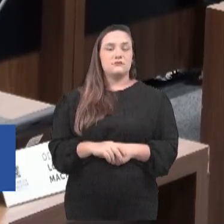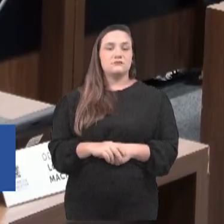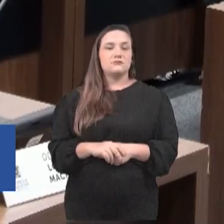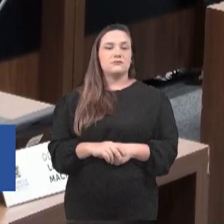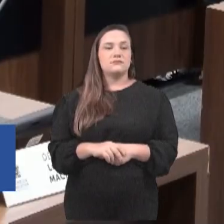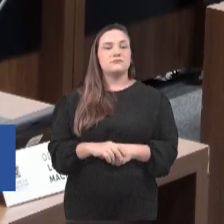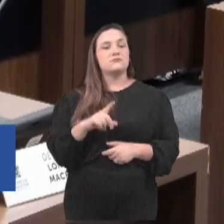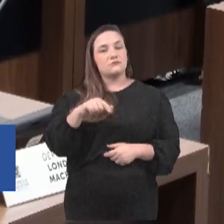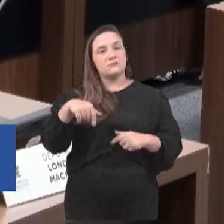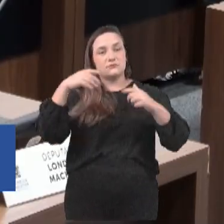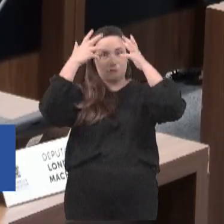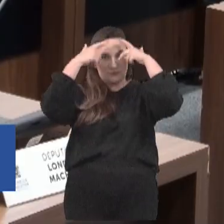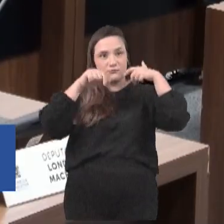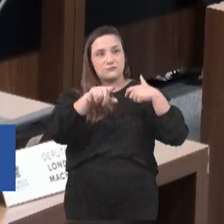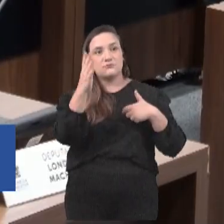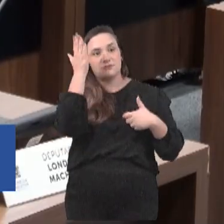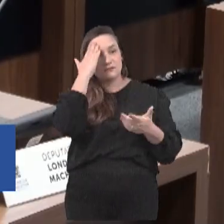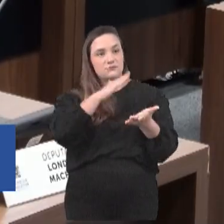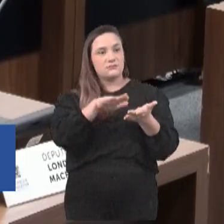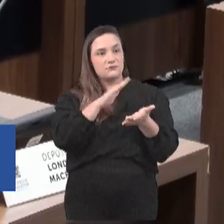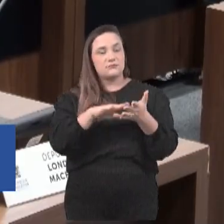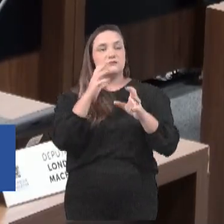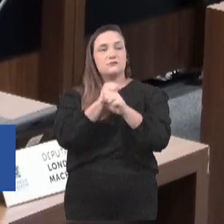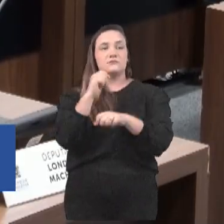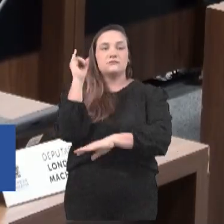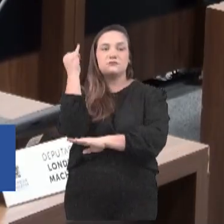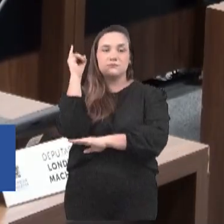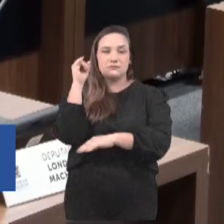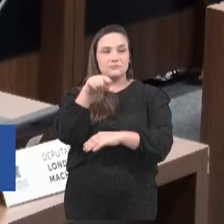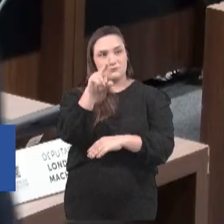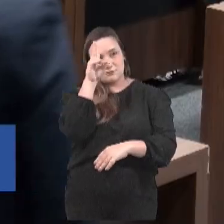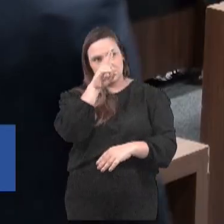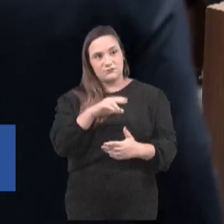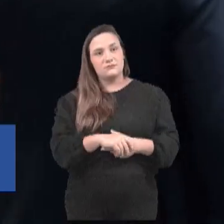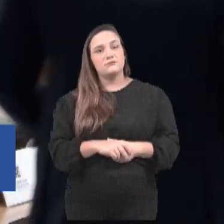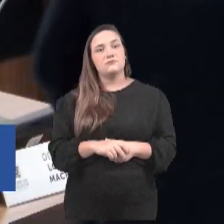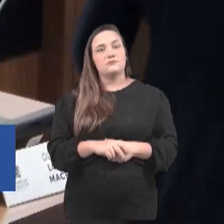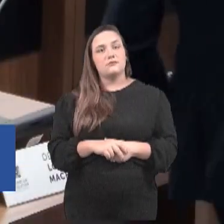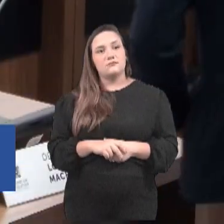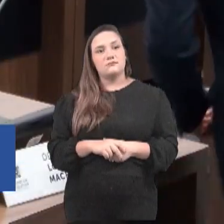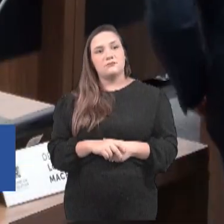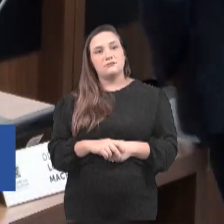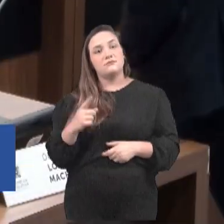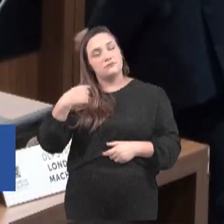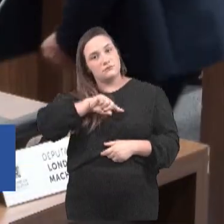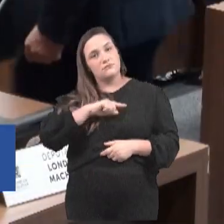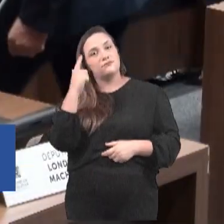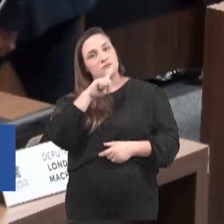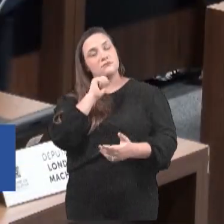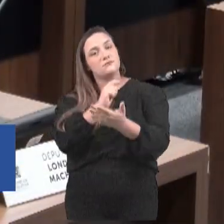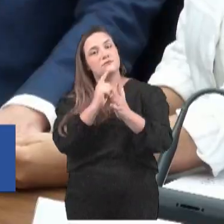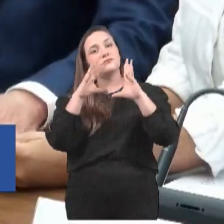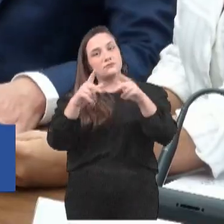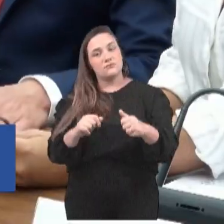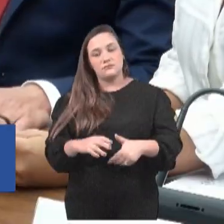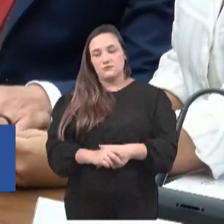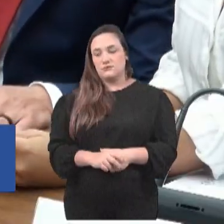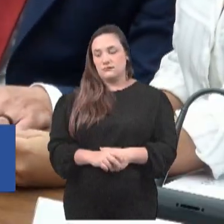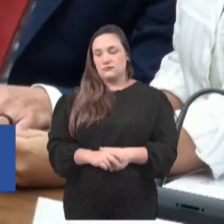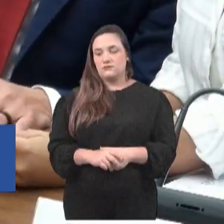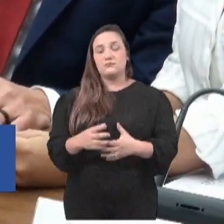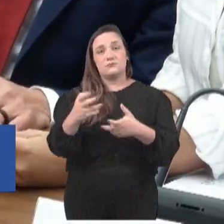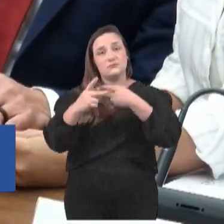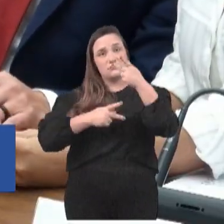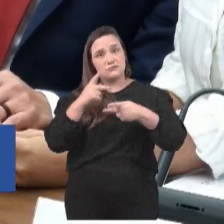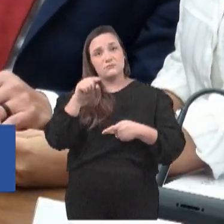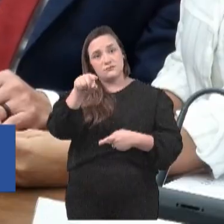está aqui, meu secretário de Fazenda. 17 folhas, lembra, Paulo Duarte? Botamos em dia e honramos. Portanto, quero dizer a